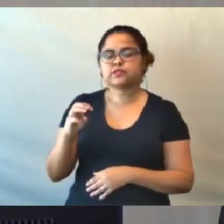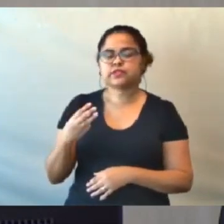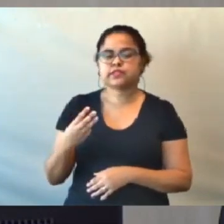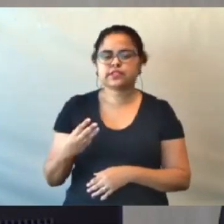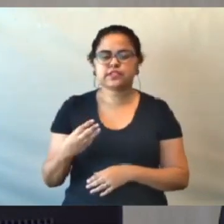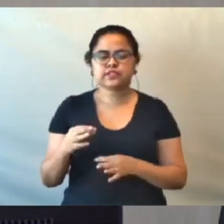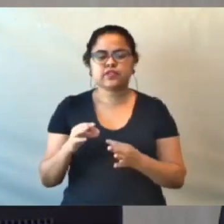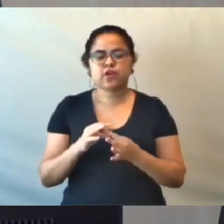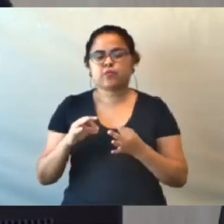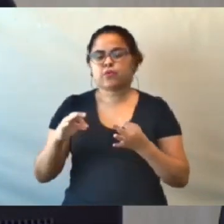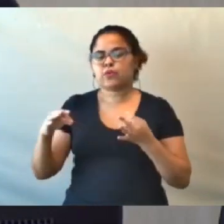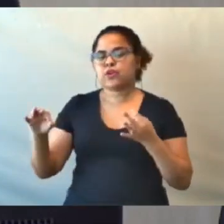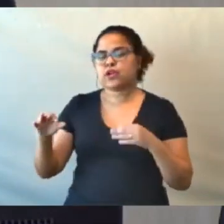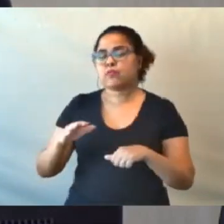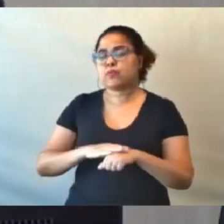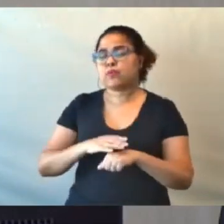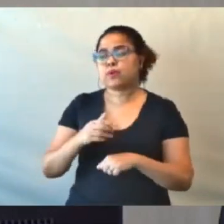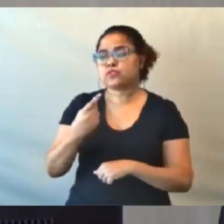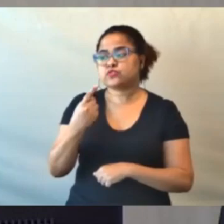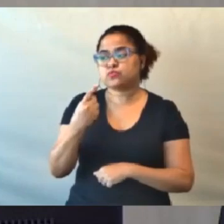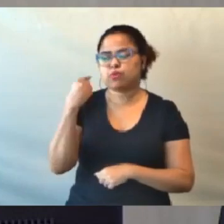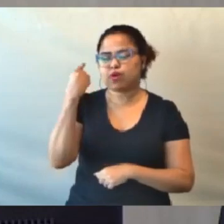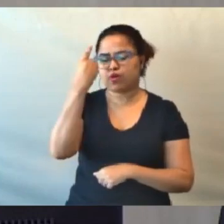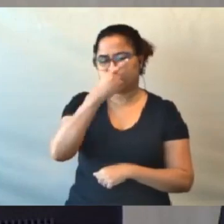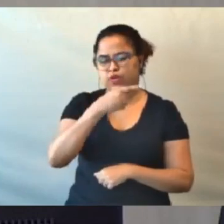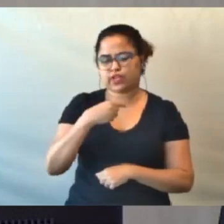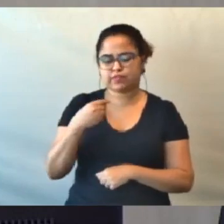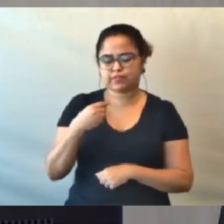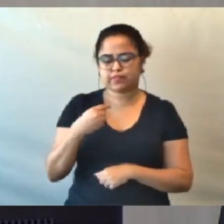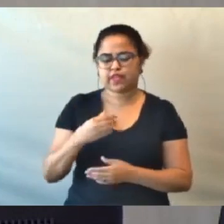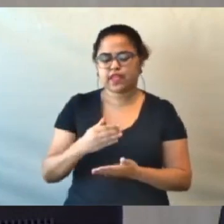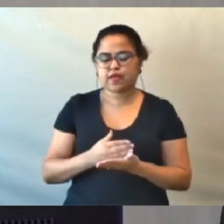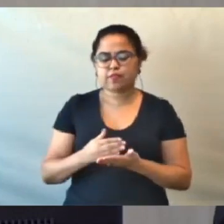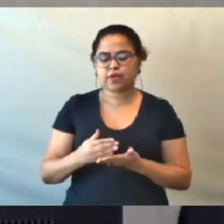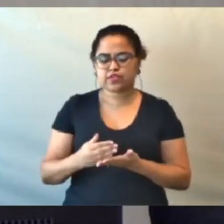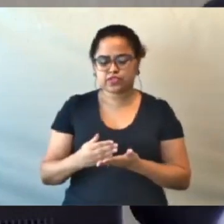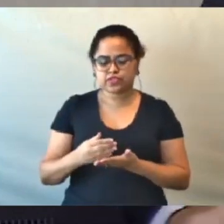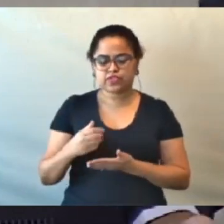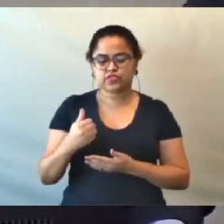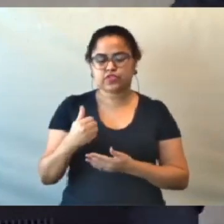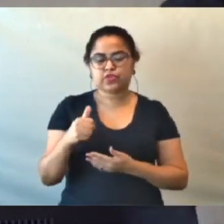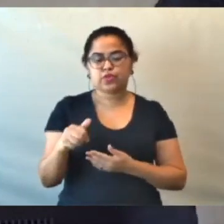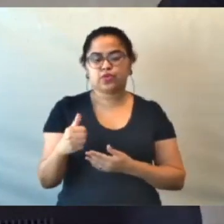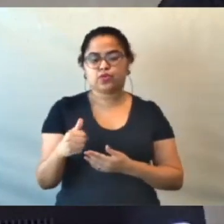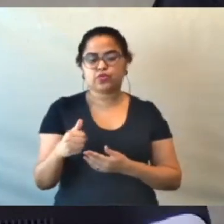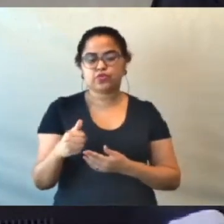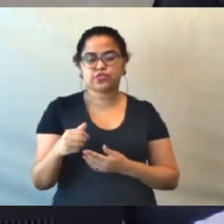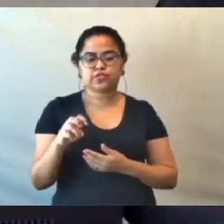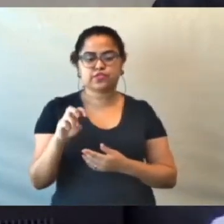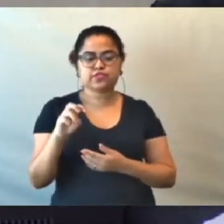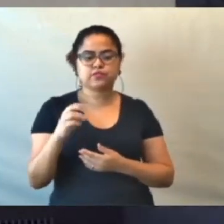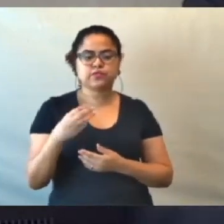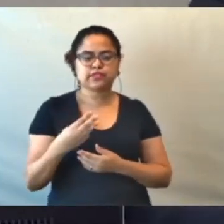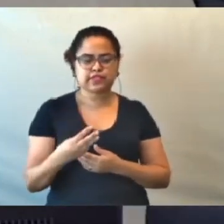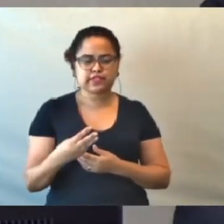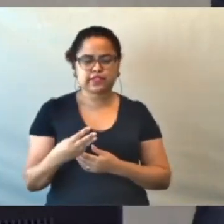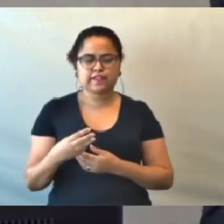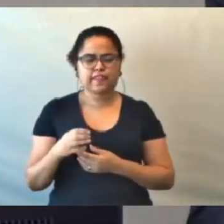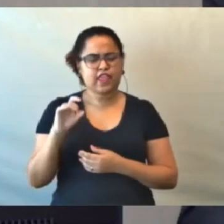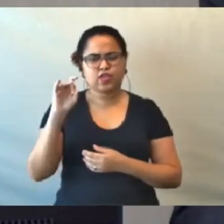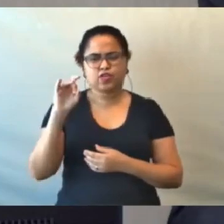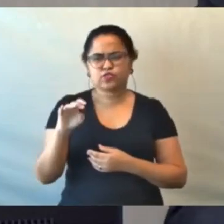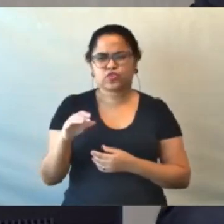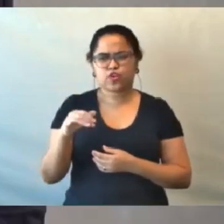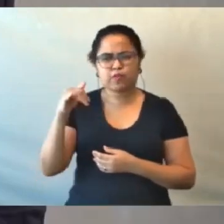de 11h53. Acredito que vamos conseguir finalizar antes, mas só por precaução regimental. Vereador